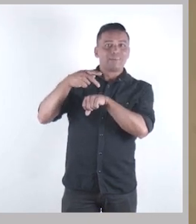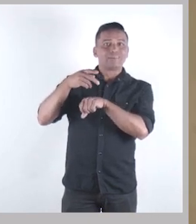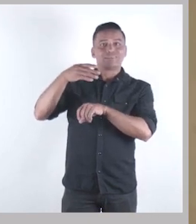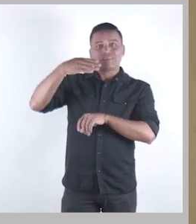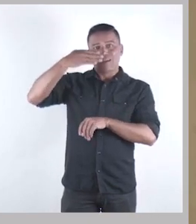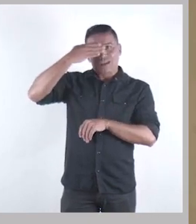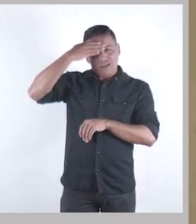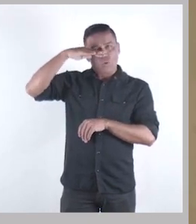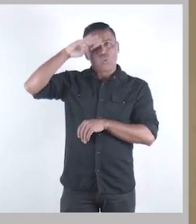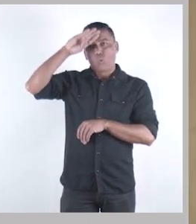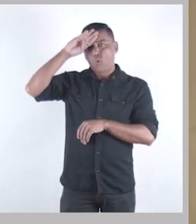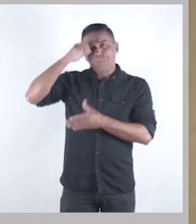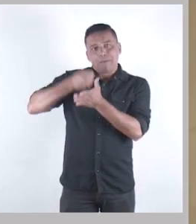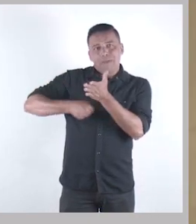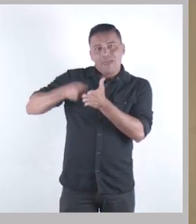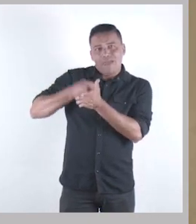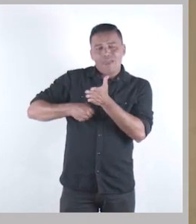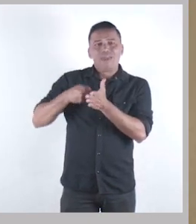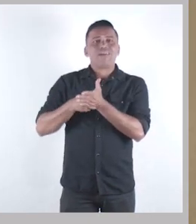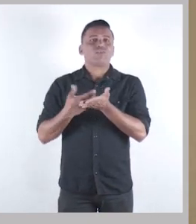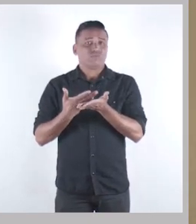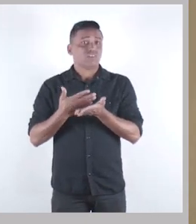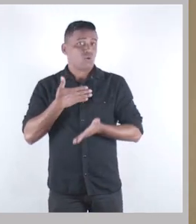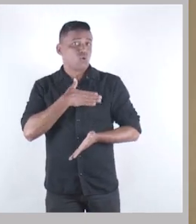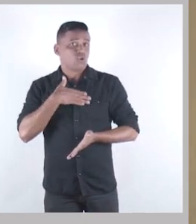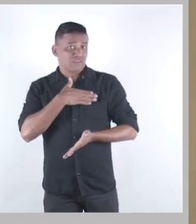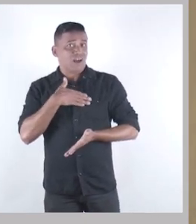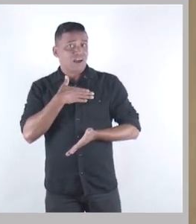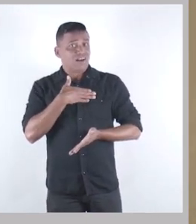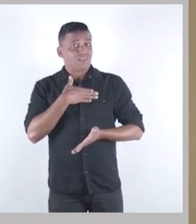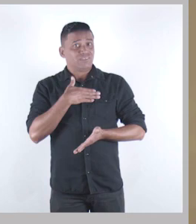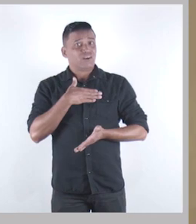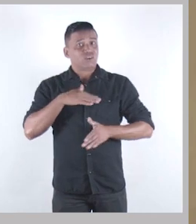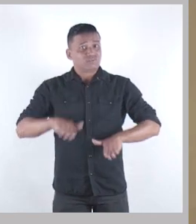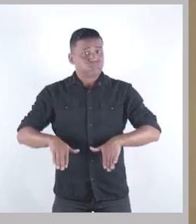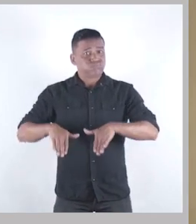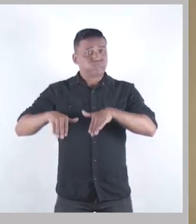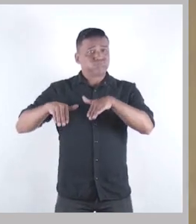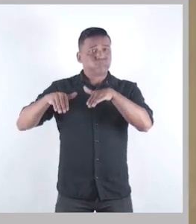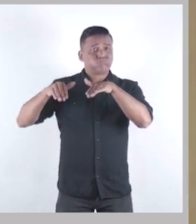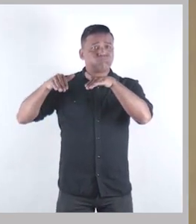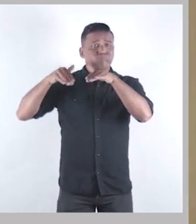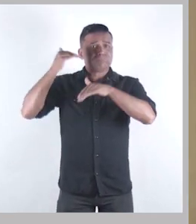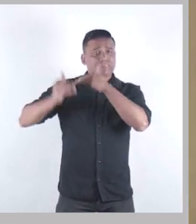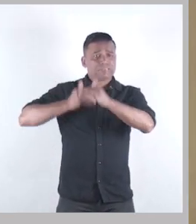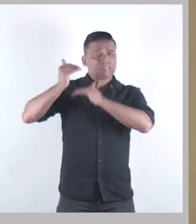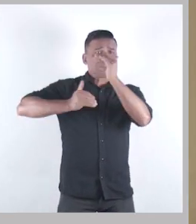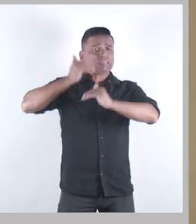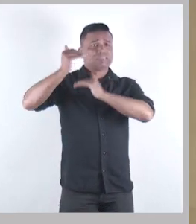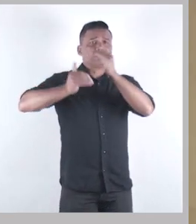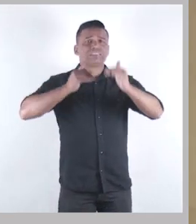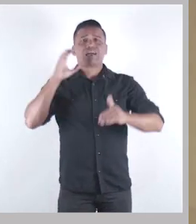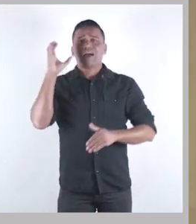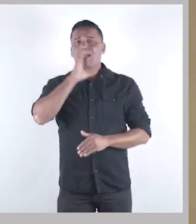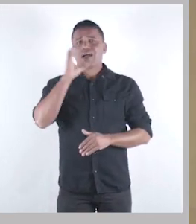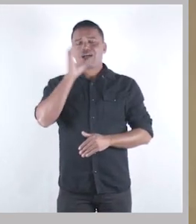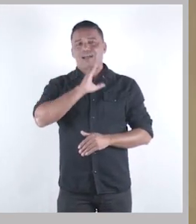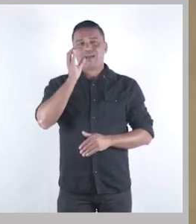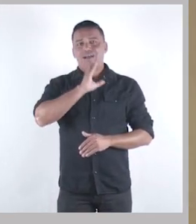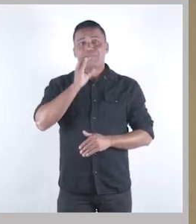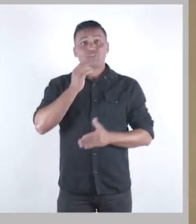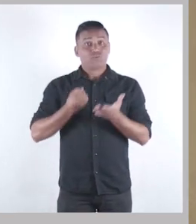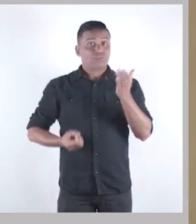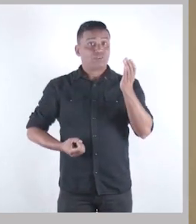áreas fizeram com que nós, eu e alguns que gostavam dessas áreas, fizeram com que nós crescêssemos muito rapidamente nessa área. Eu me lembro, inclusive, que nós criámos